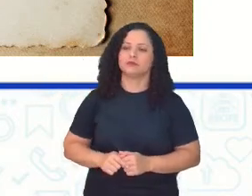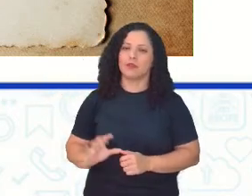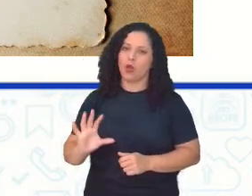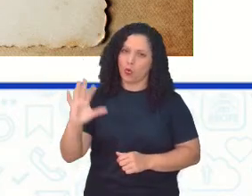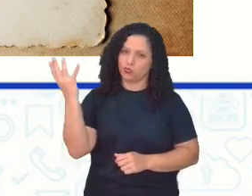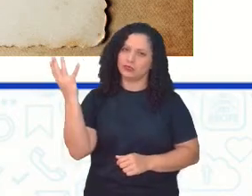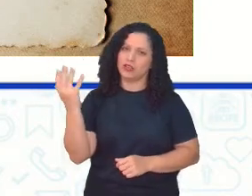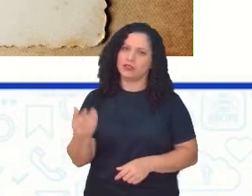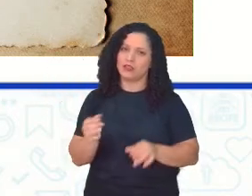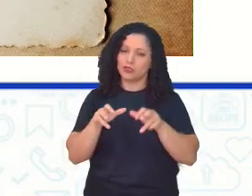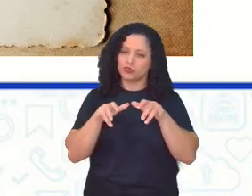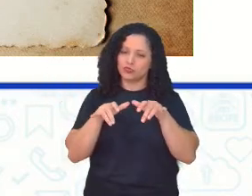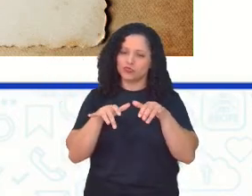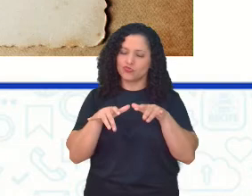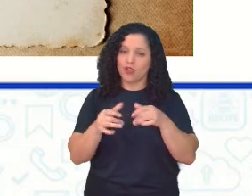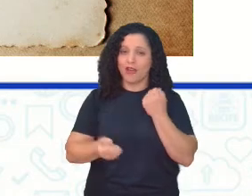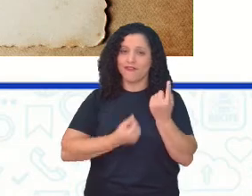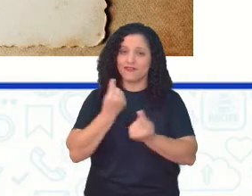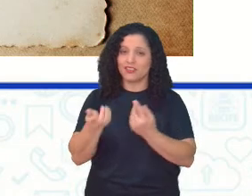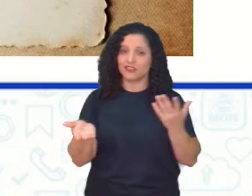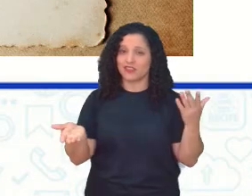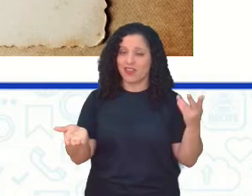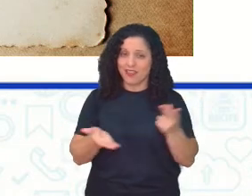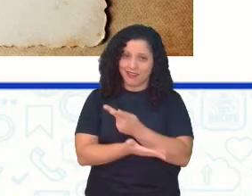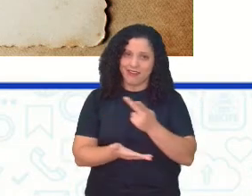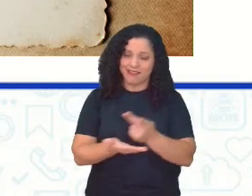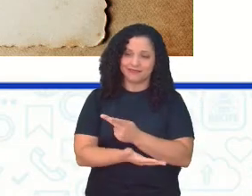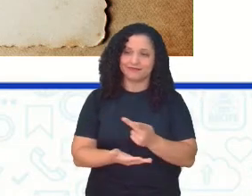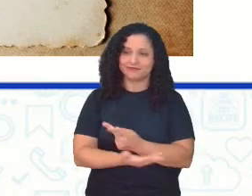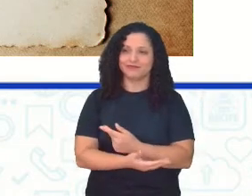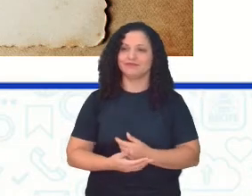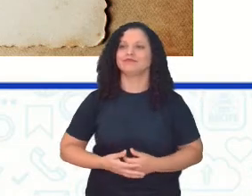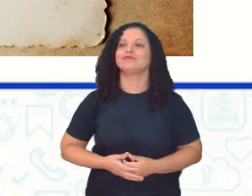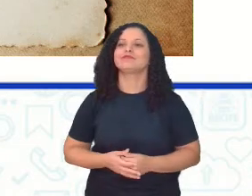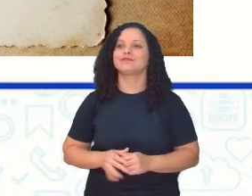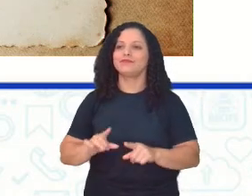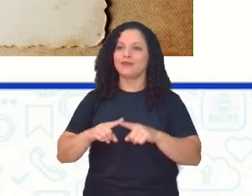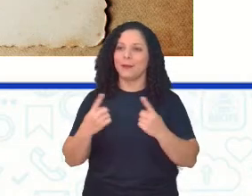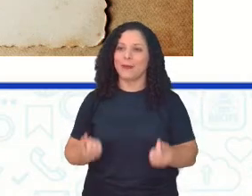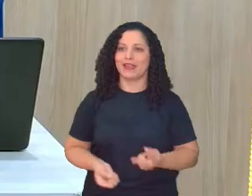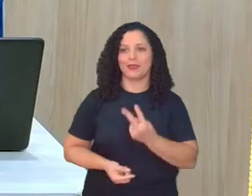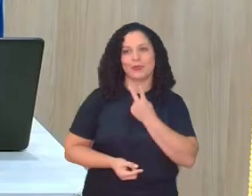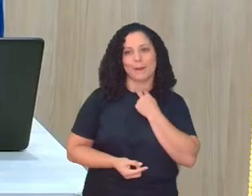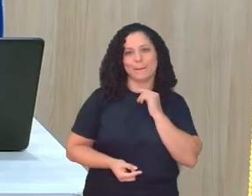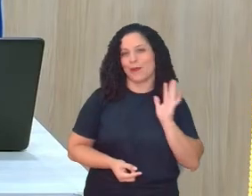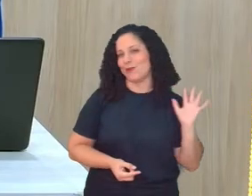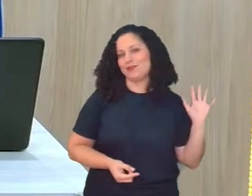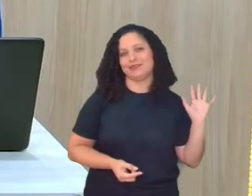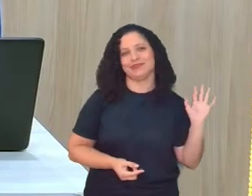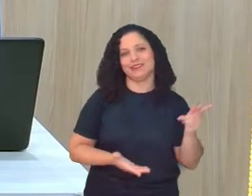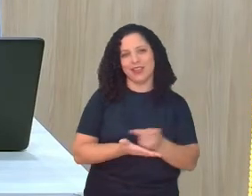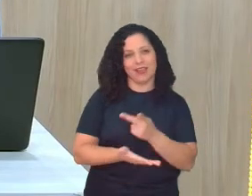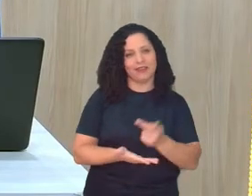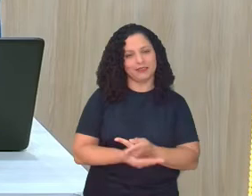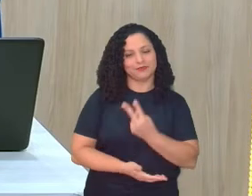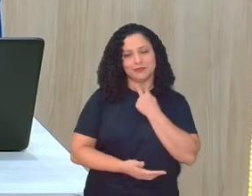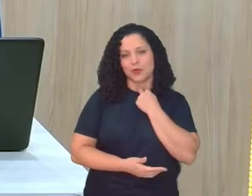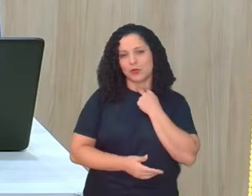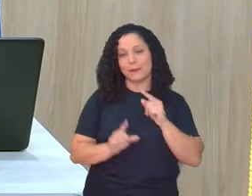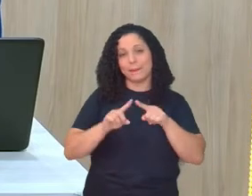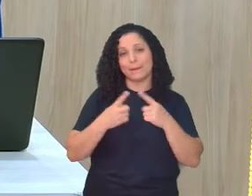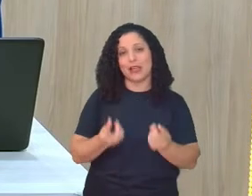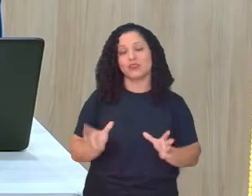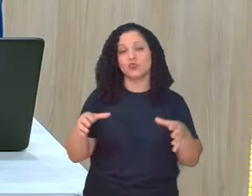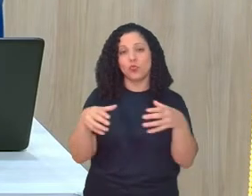gente. A digitação ela é rápida. A digitação é rápida, mas não deveria acontecer. Então, categoria